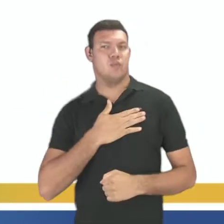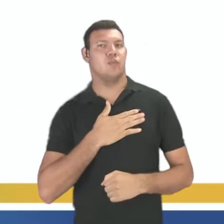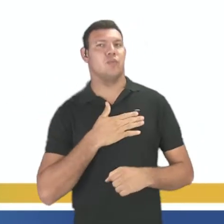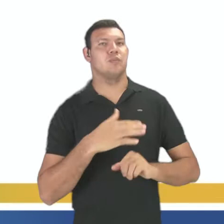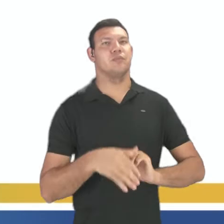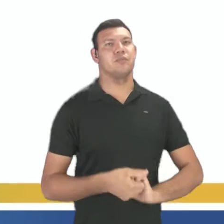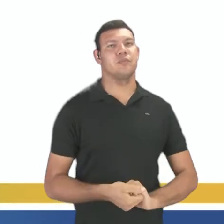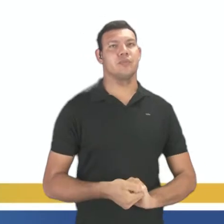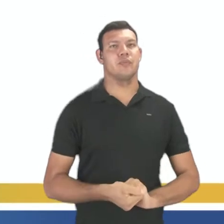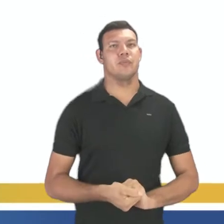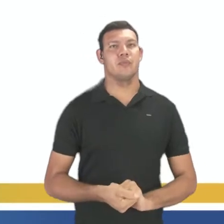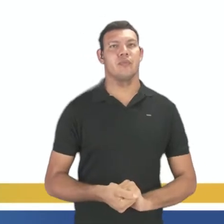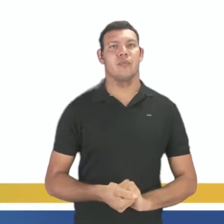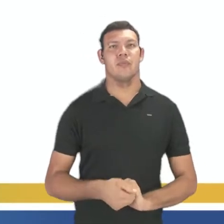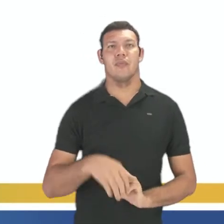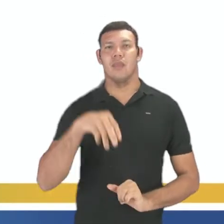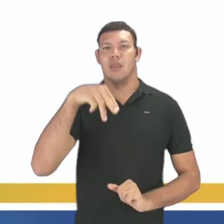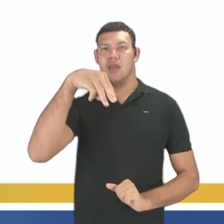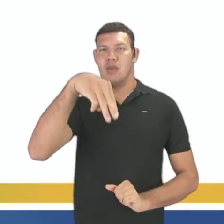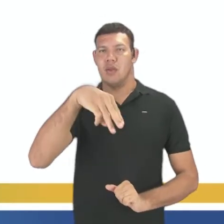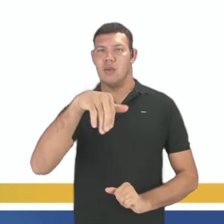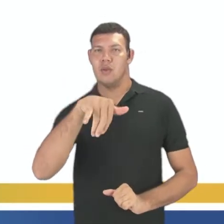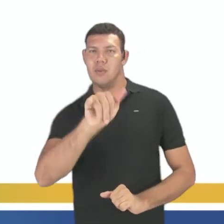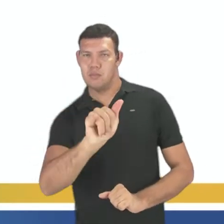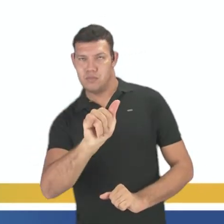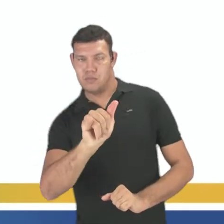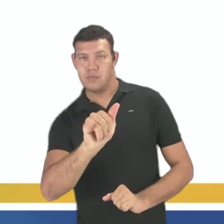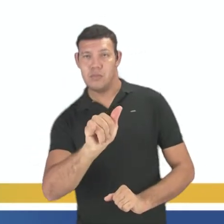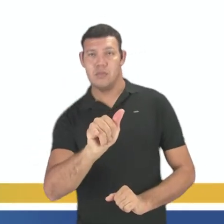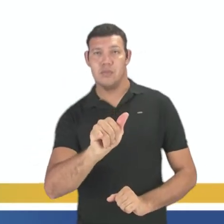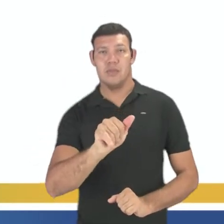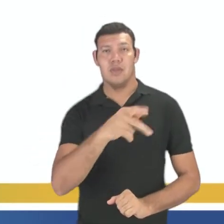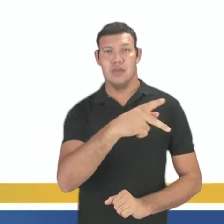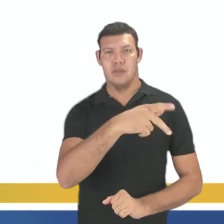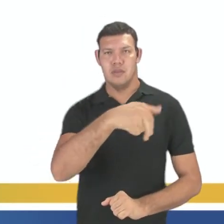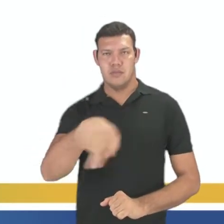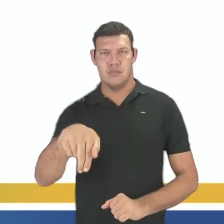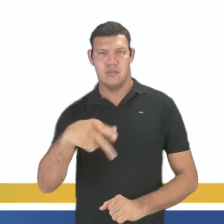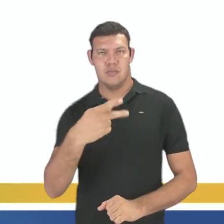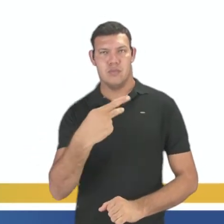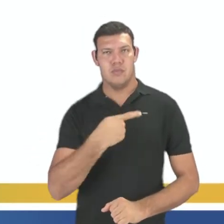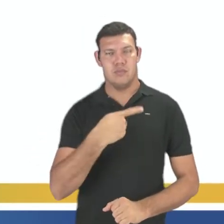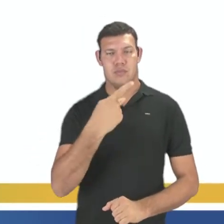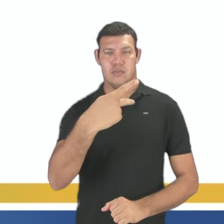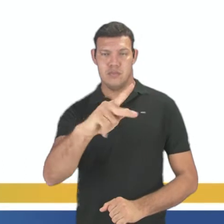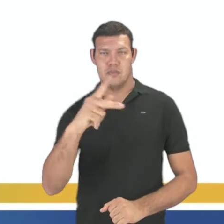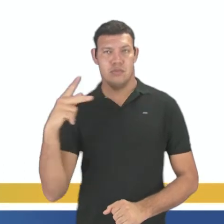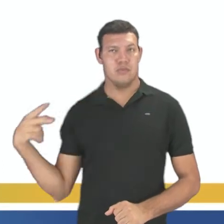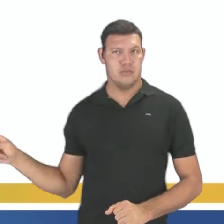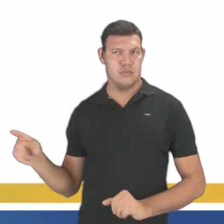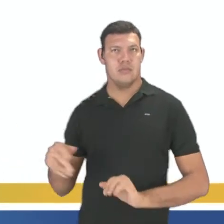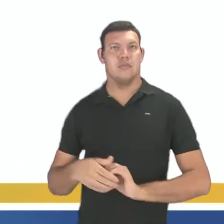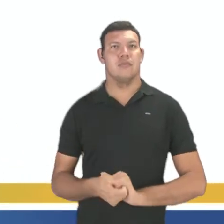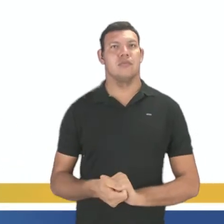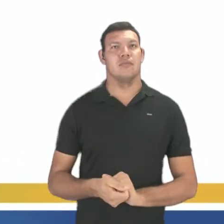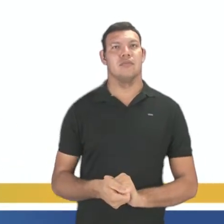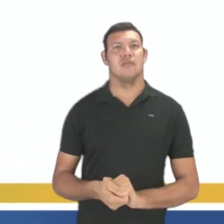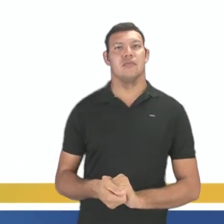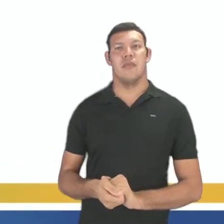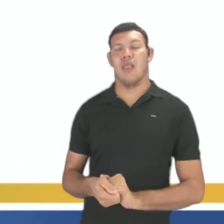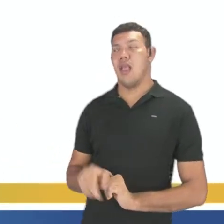My sendo um adjetivo possessivo, tudo bem? That car is mine. Aquele carro